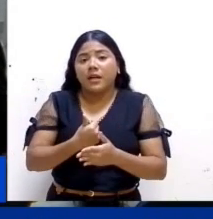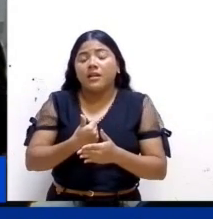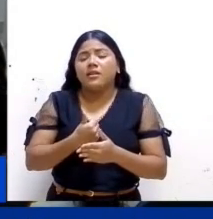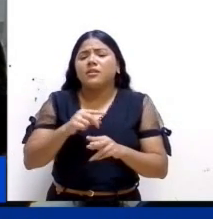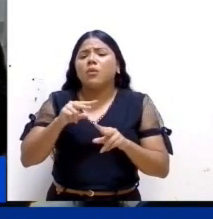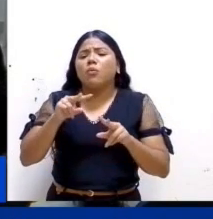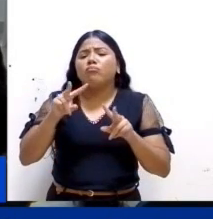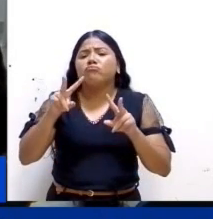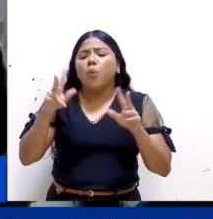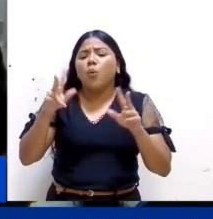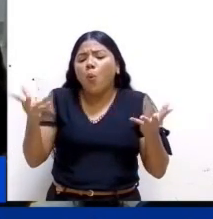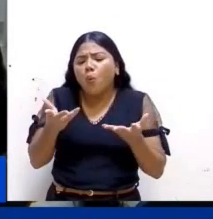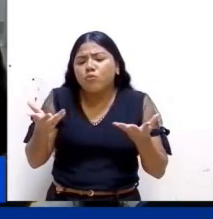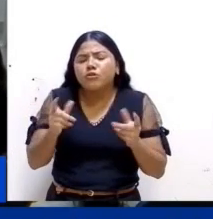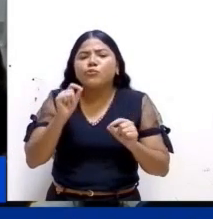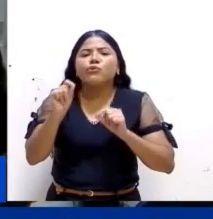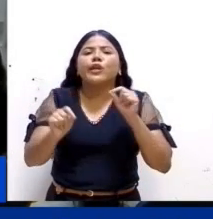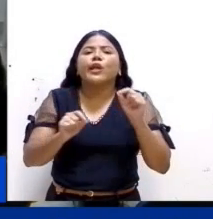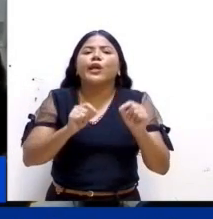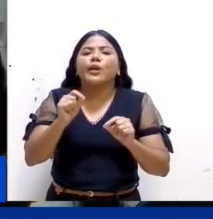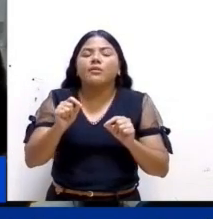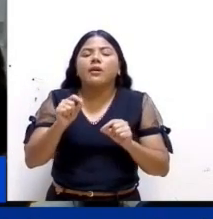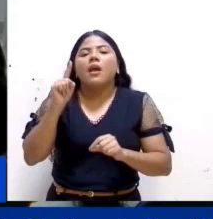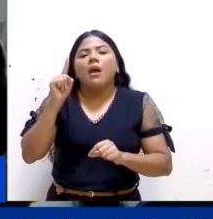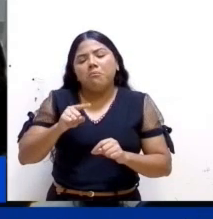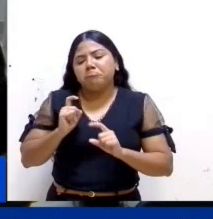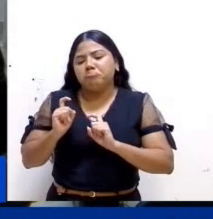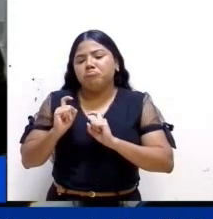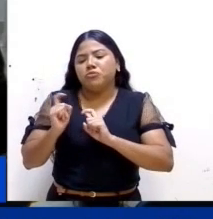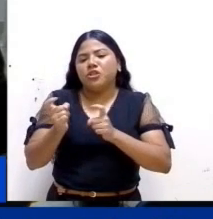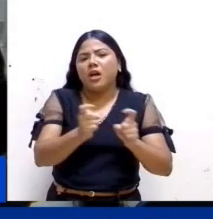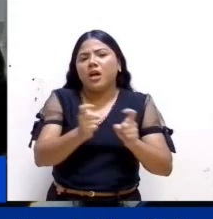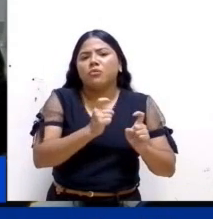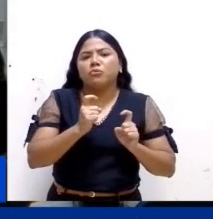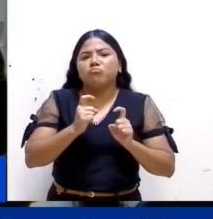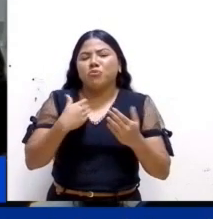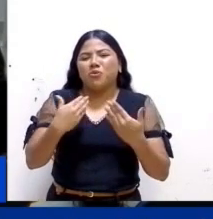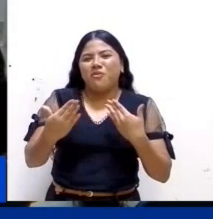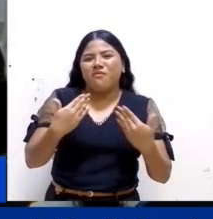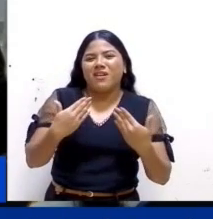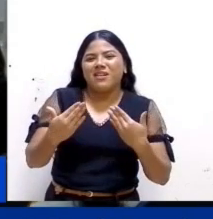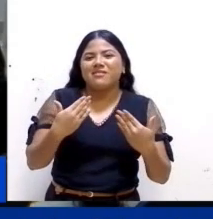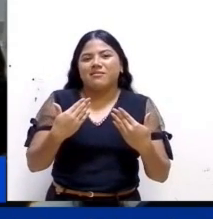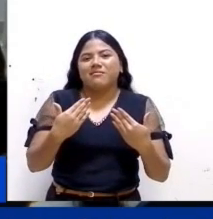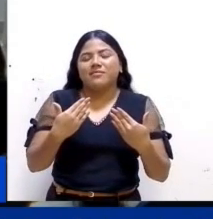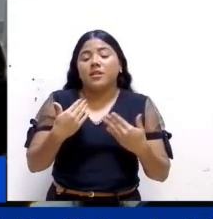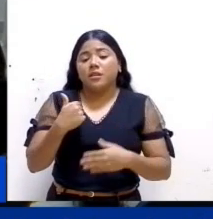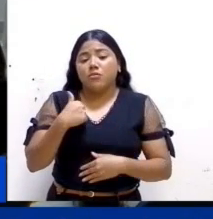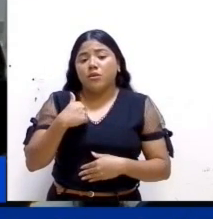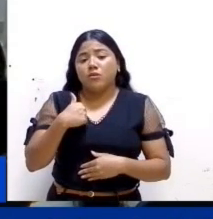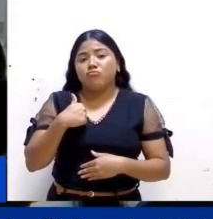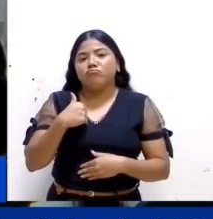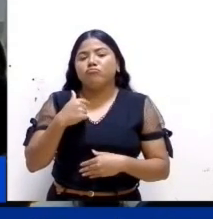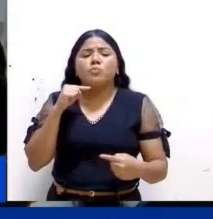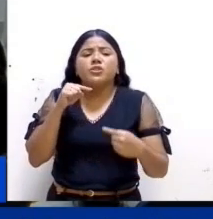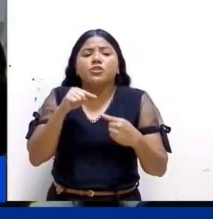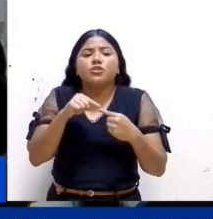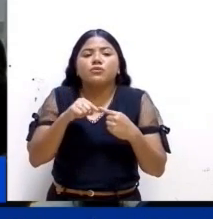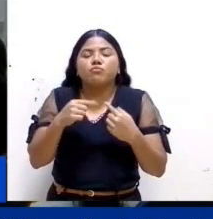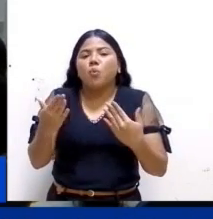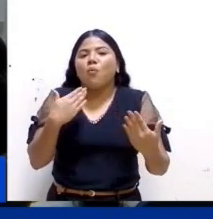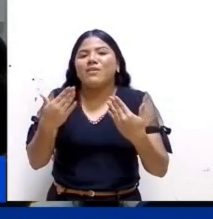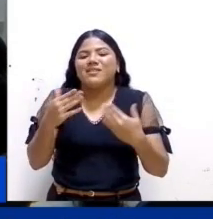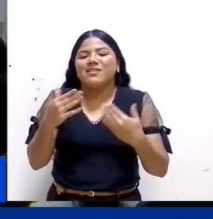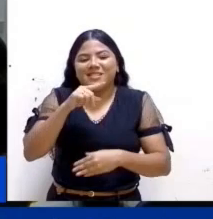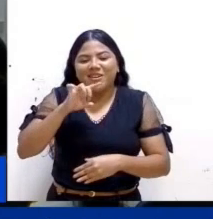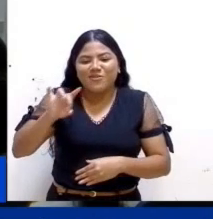conversa. Eu quero conversar com vocês sobre alguns temas. Olhar no olho do olho de cada um de vocês nessa